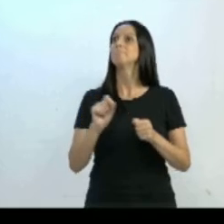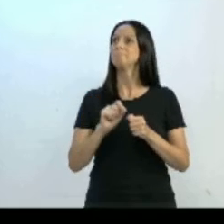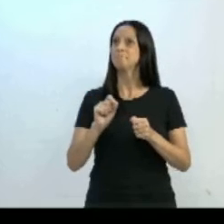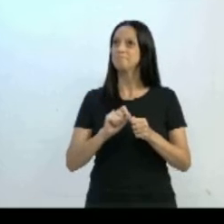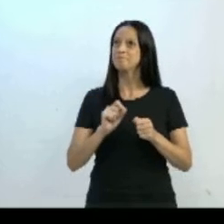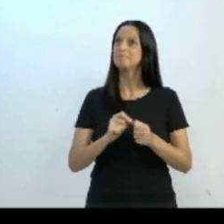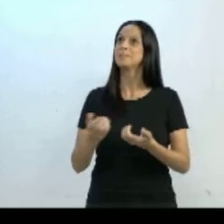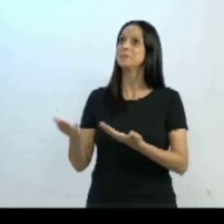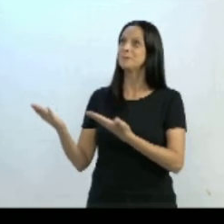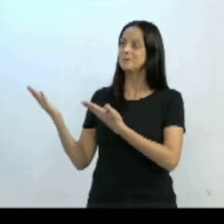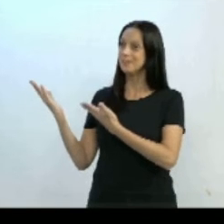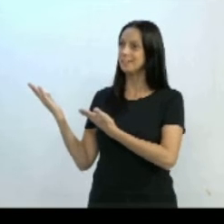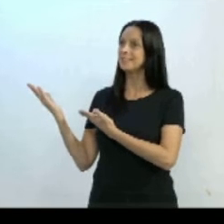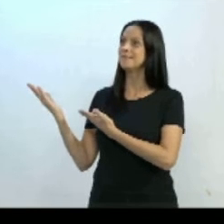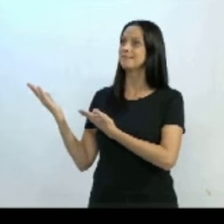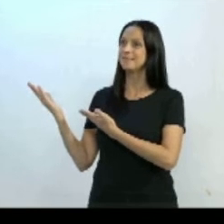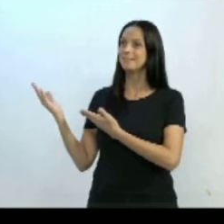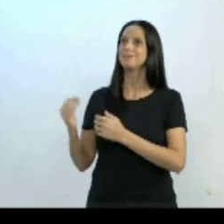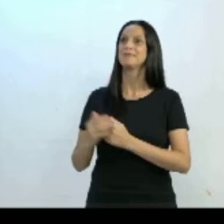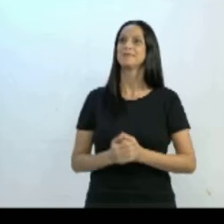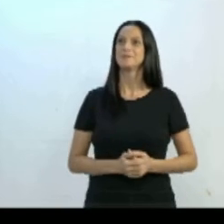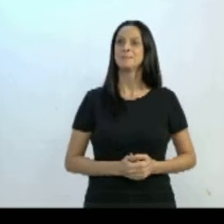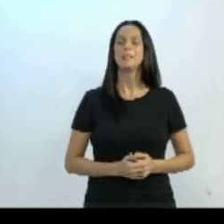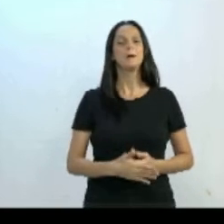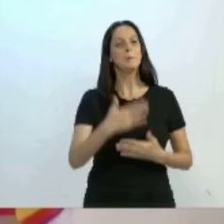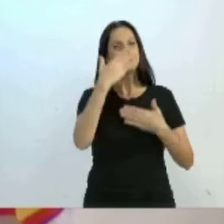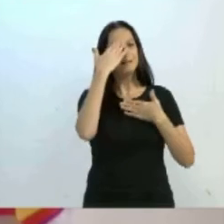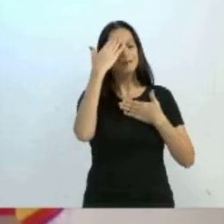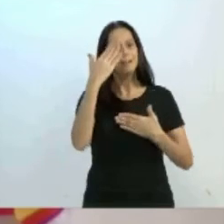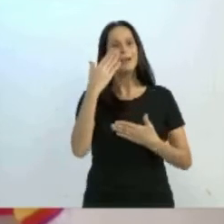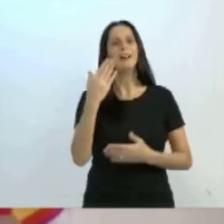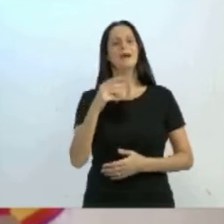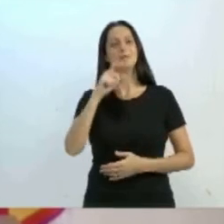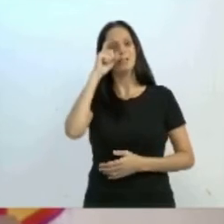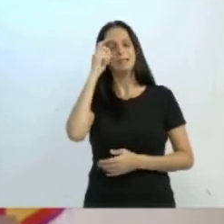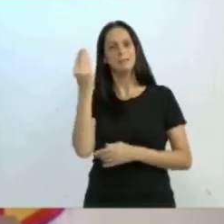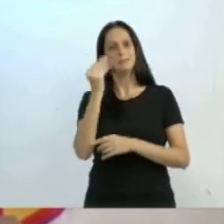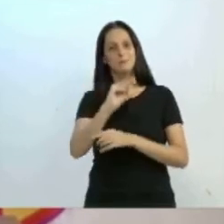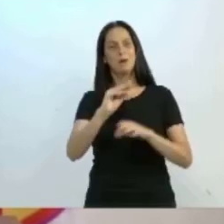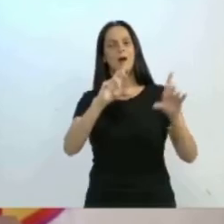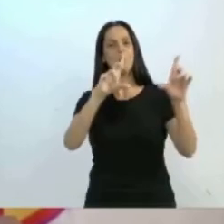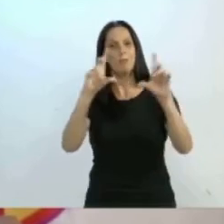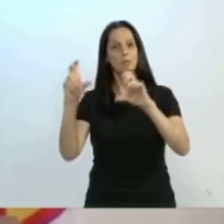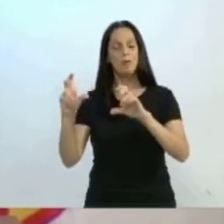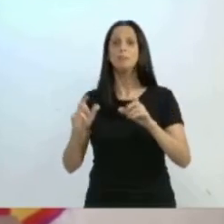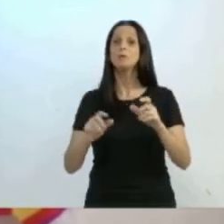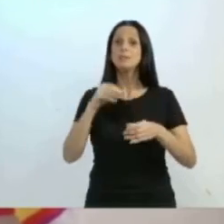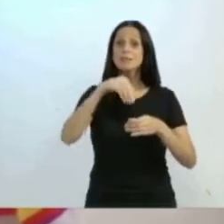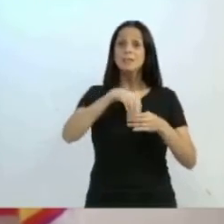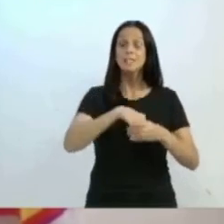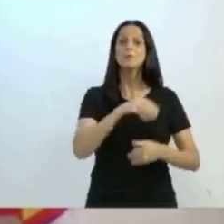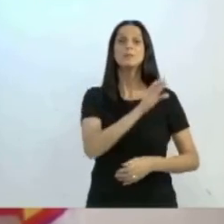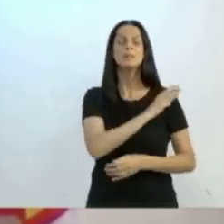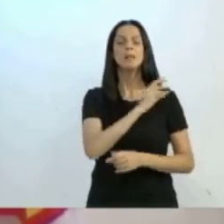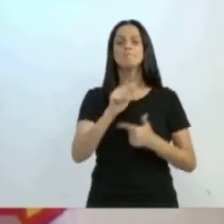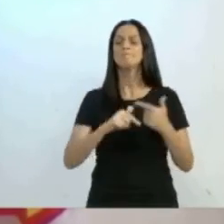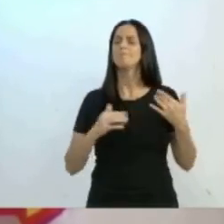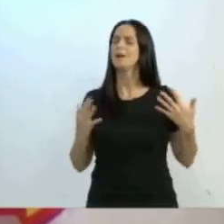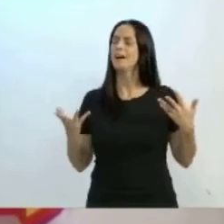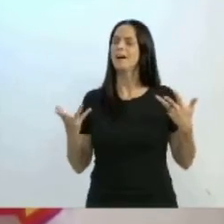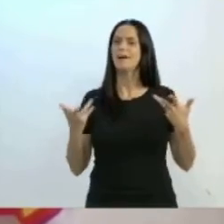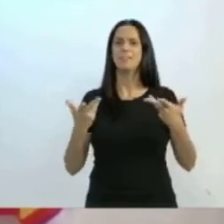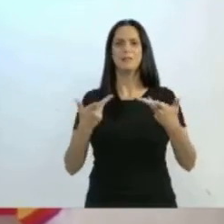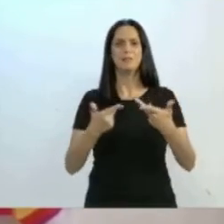Raquel em meu braço do CEI Emma tribess brigadore trabalho magnífico que é feito nesses é eu acompanho